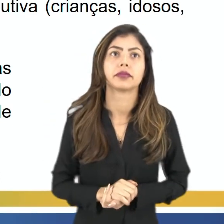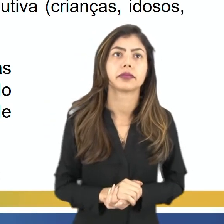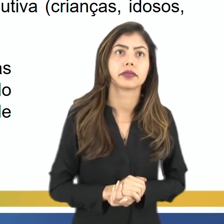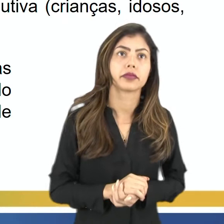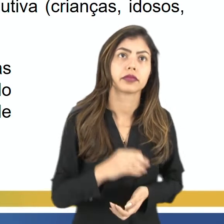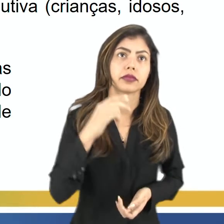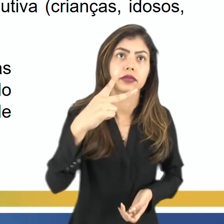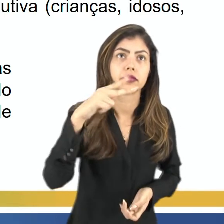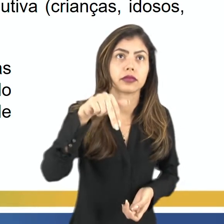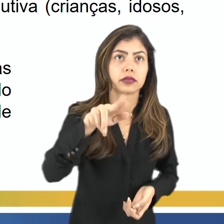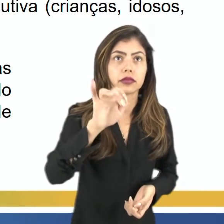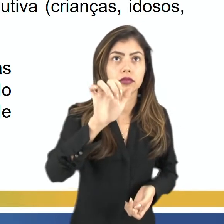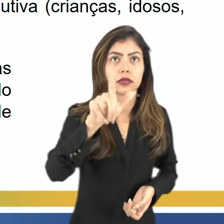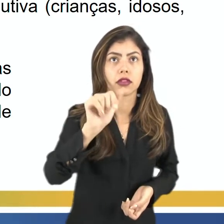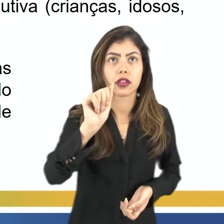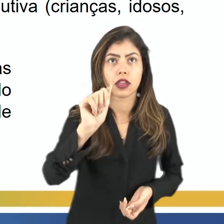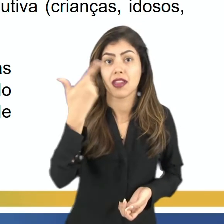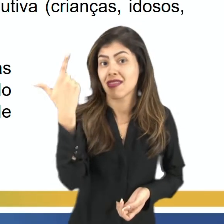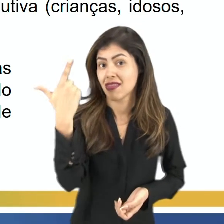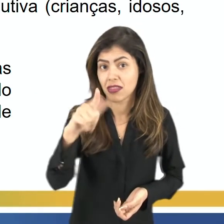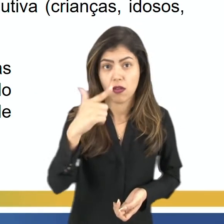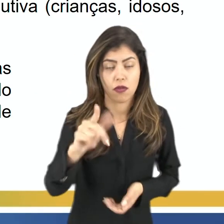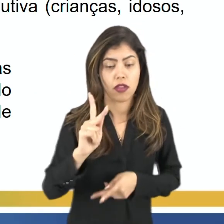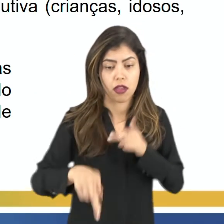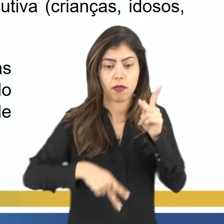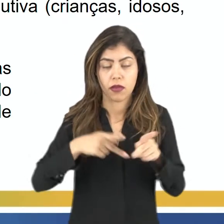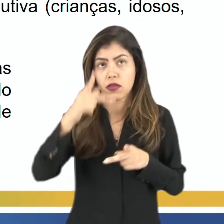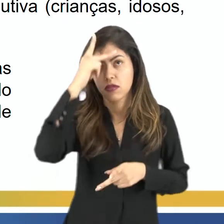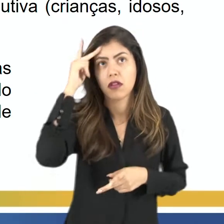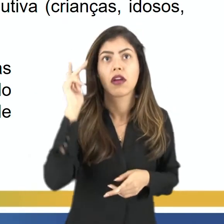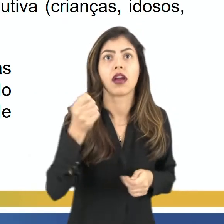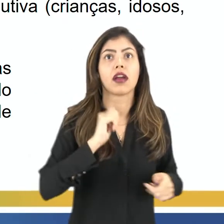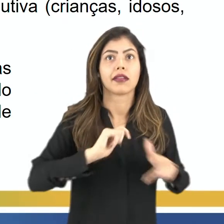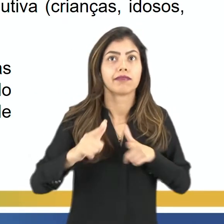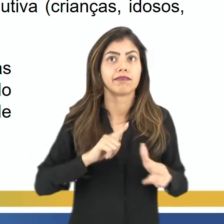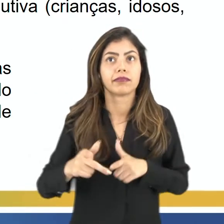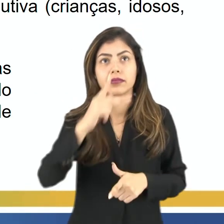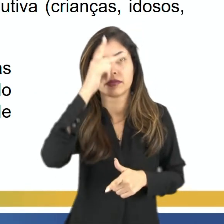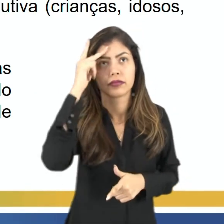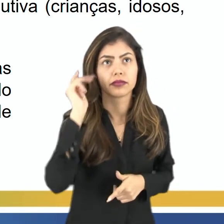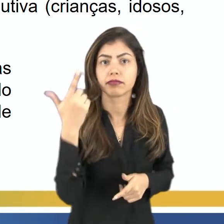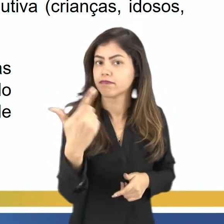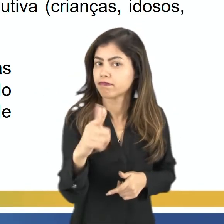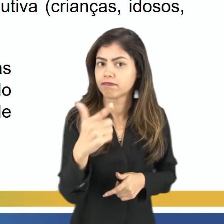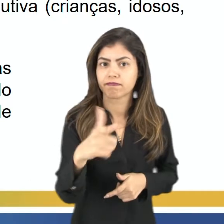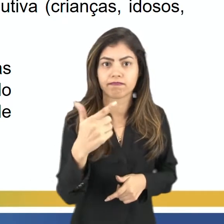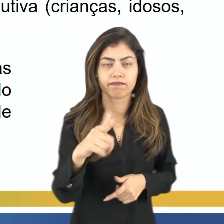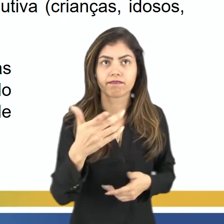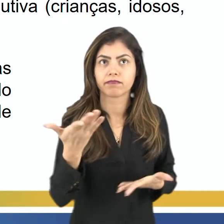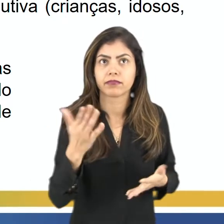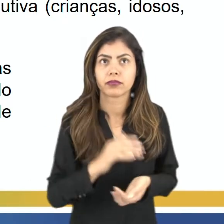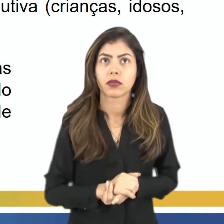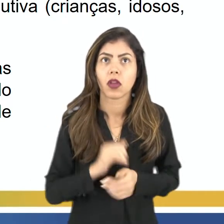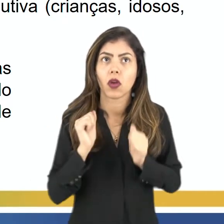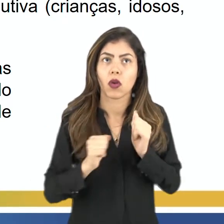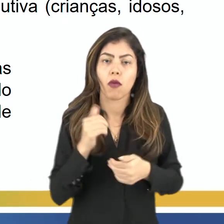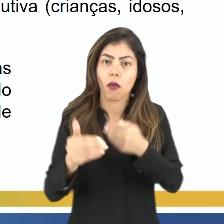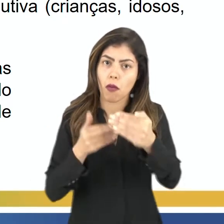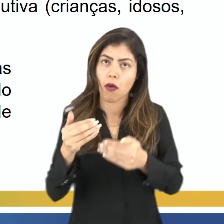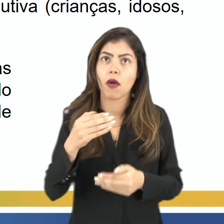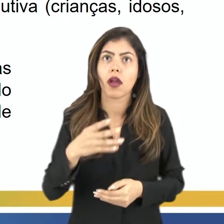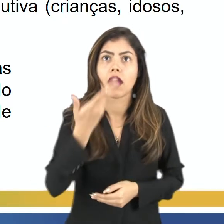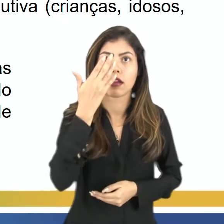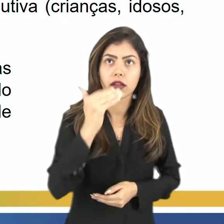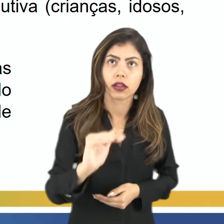PIA, tá? PNEA, população não economicamente ativa, pessoas com as quais o mercado de trabalho não pode contar como